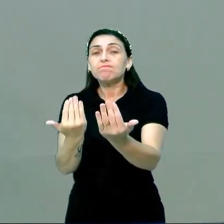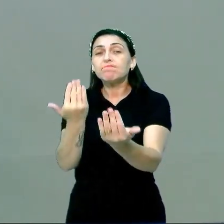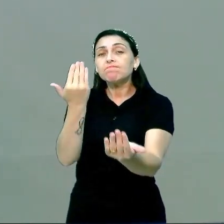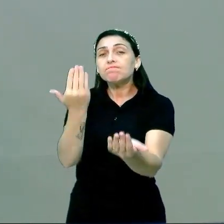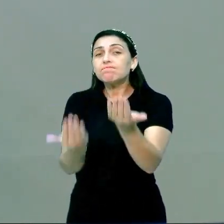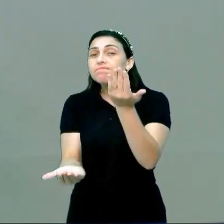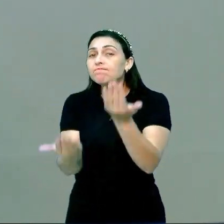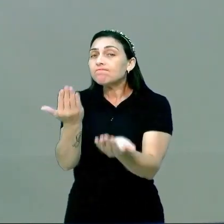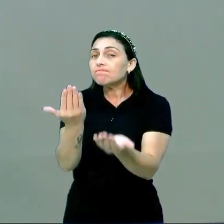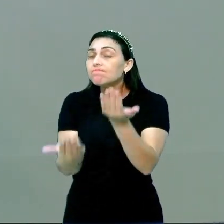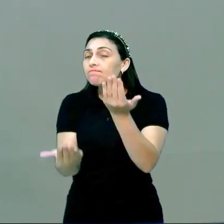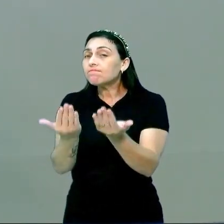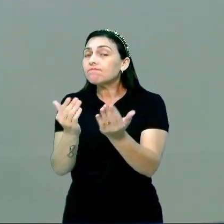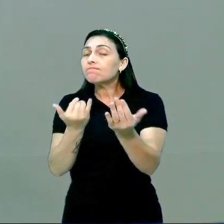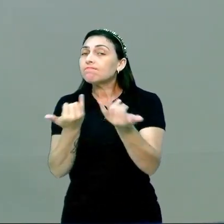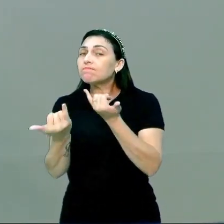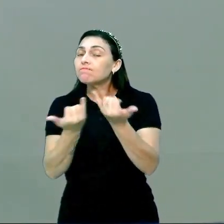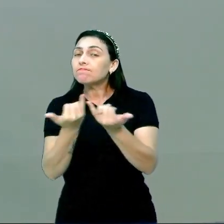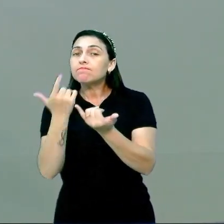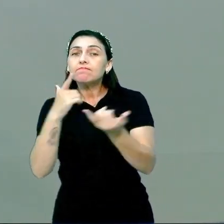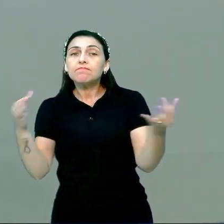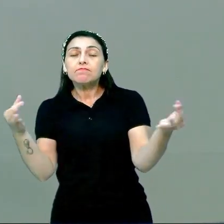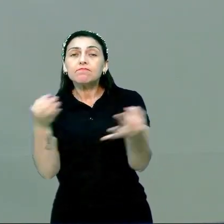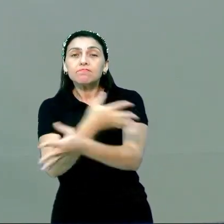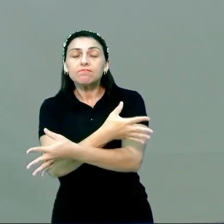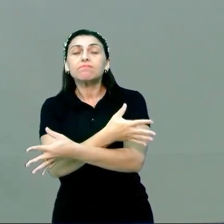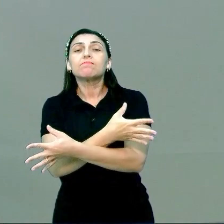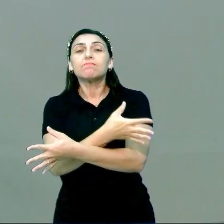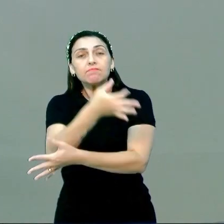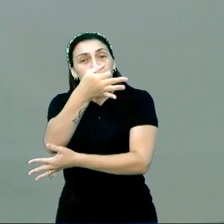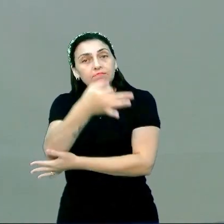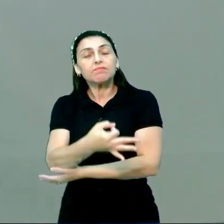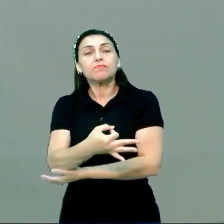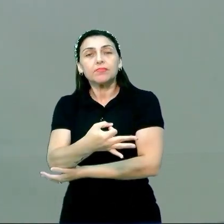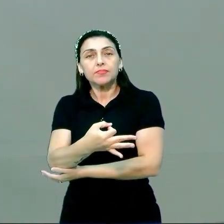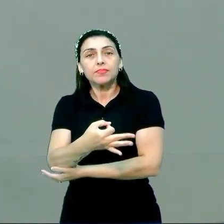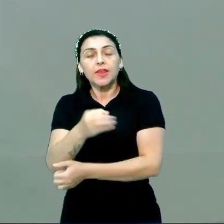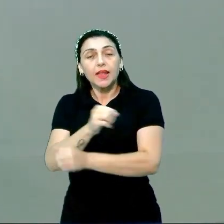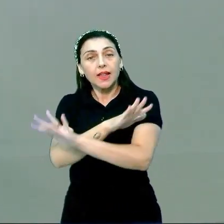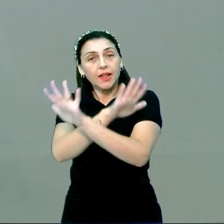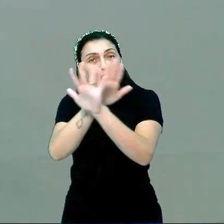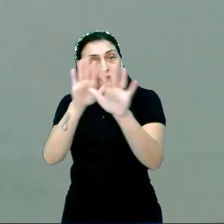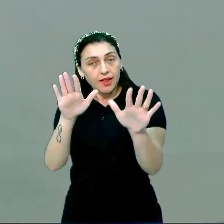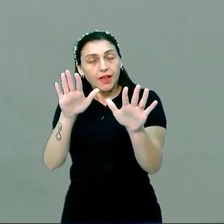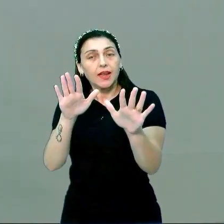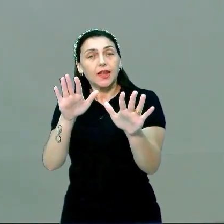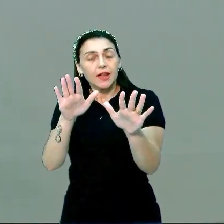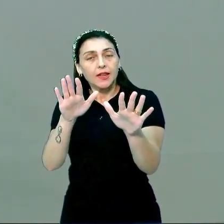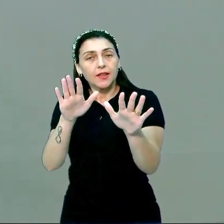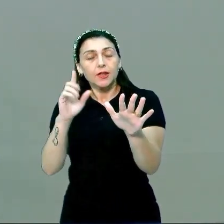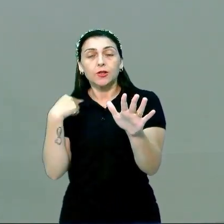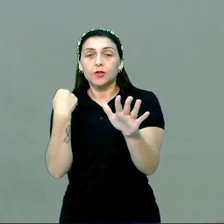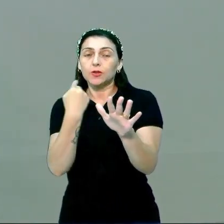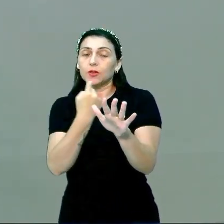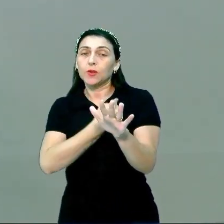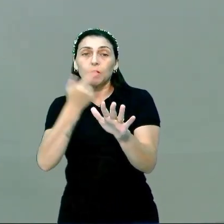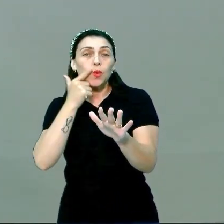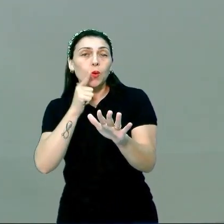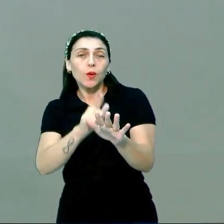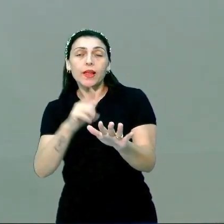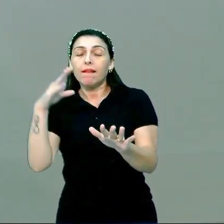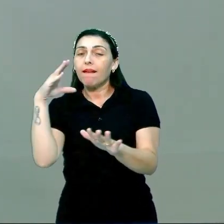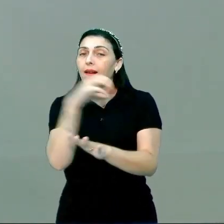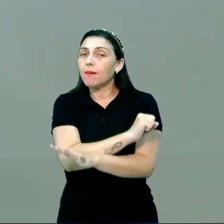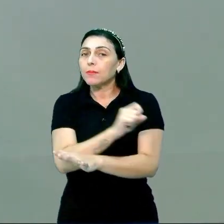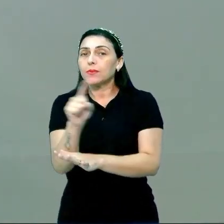as informações para chegar numa conclusão lógica, É claro que isso a gente não adquire do dia